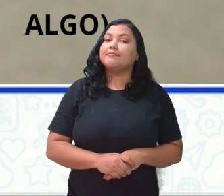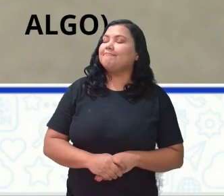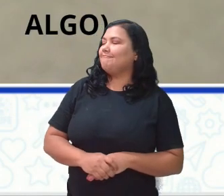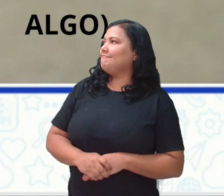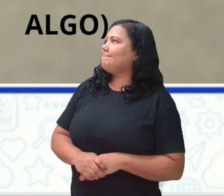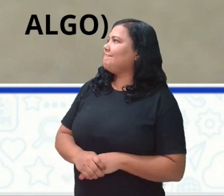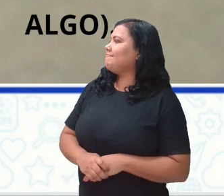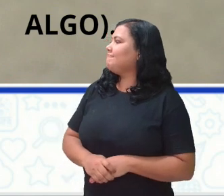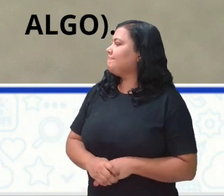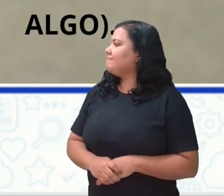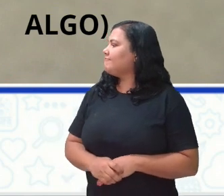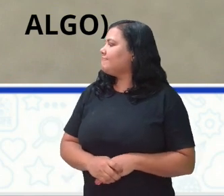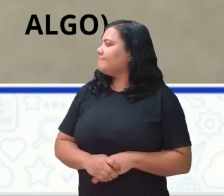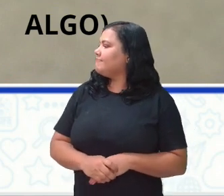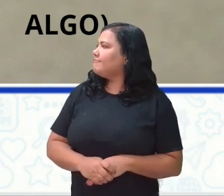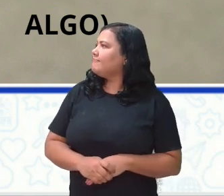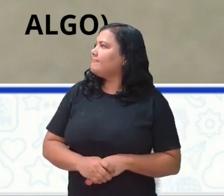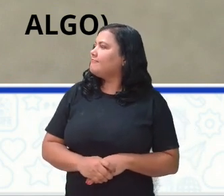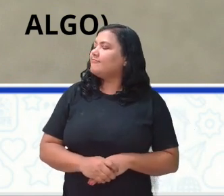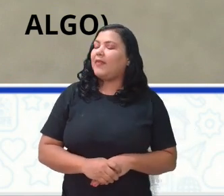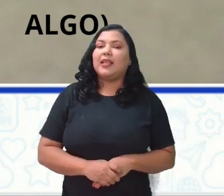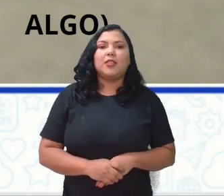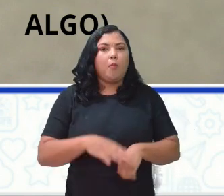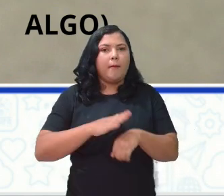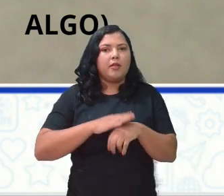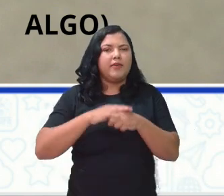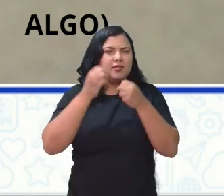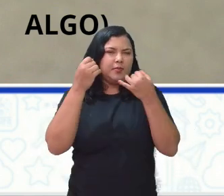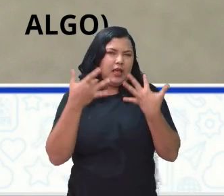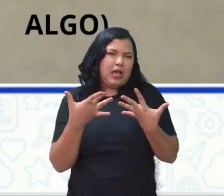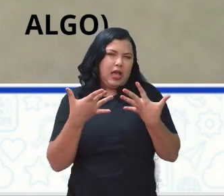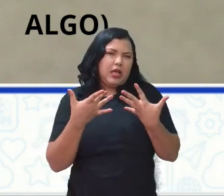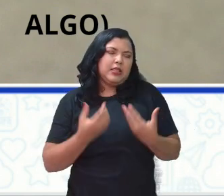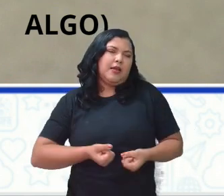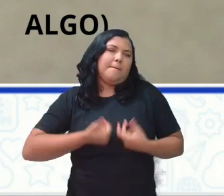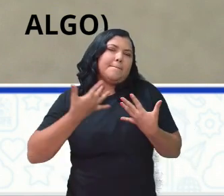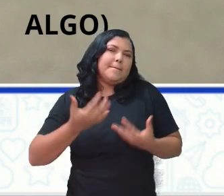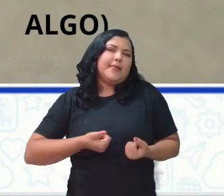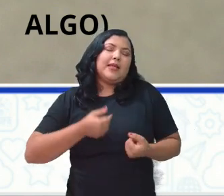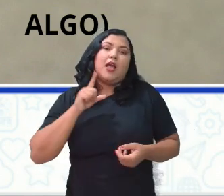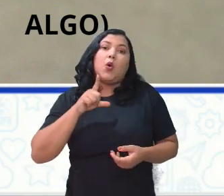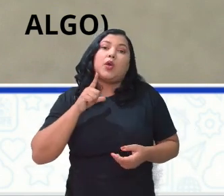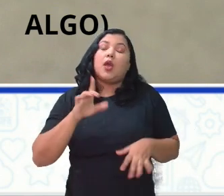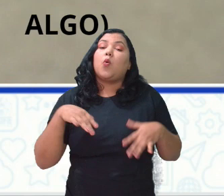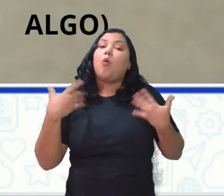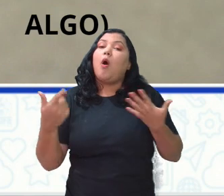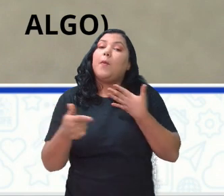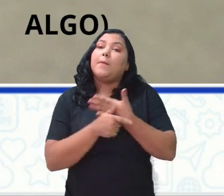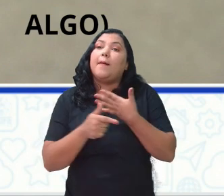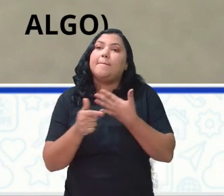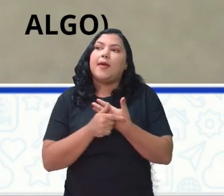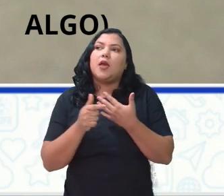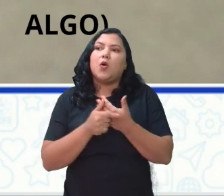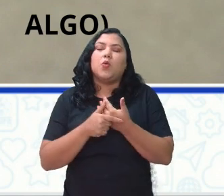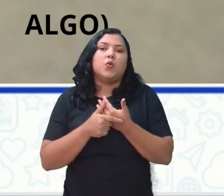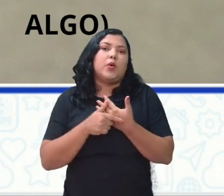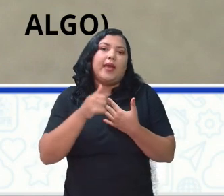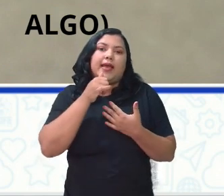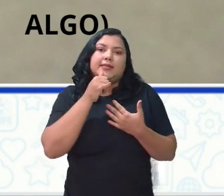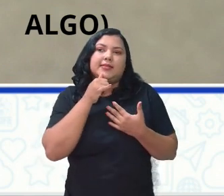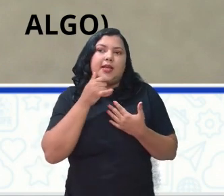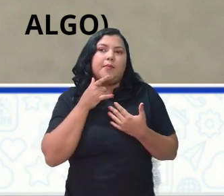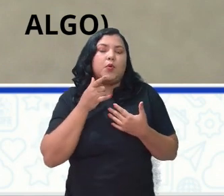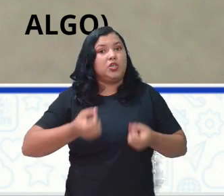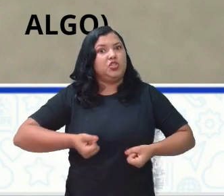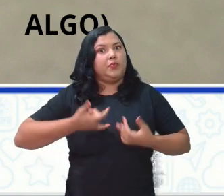quando a gente vai falar de argumentação, a gente pode também pensar na função apelativa ou conativa